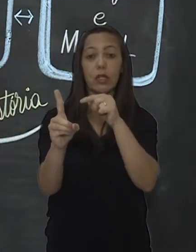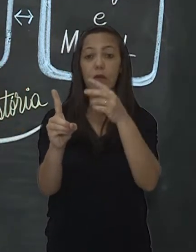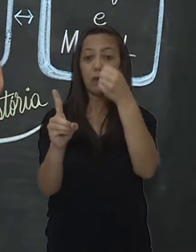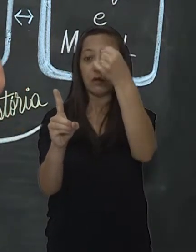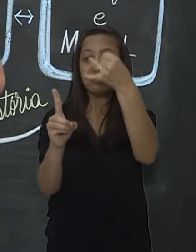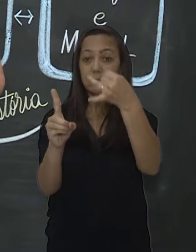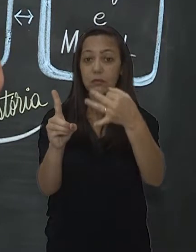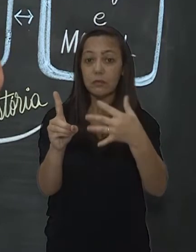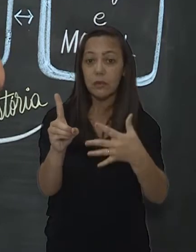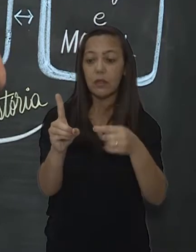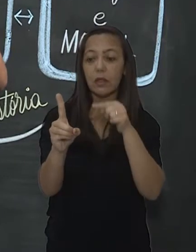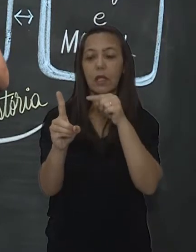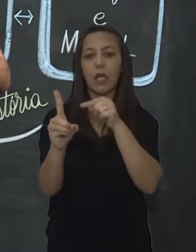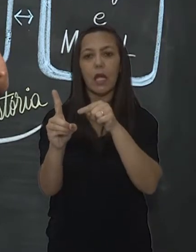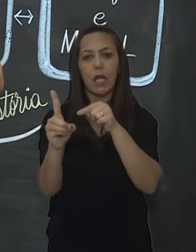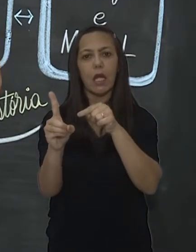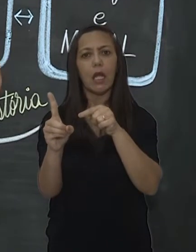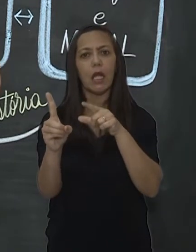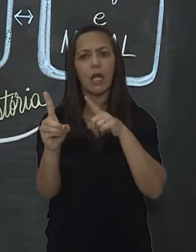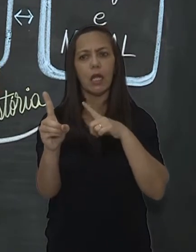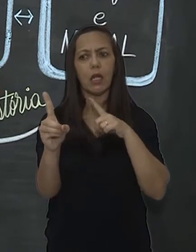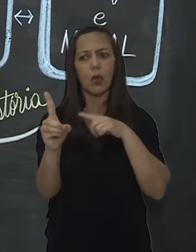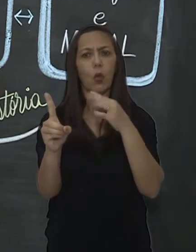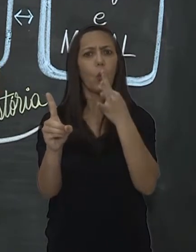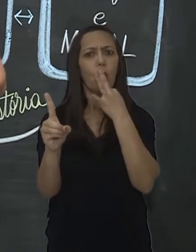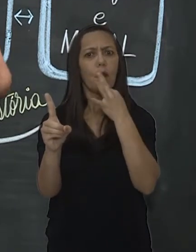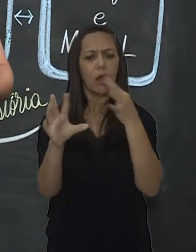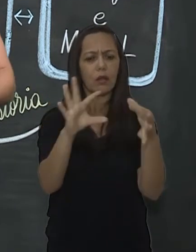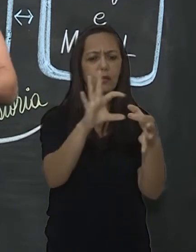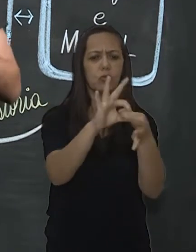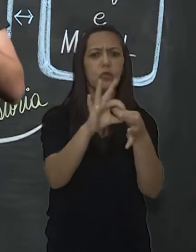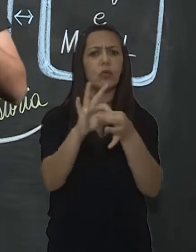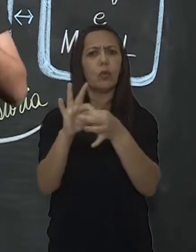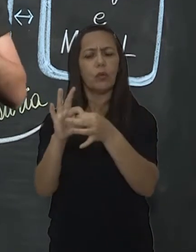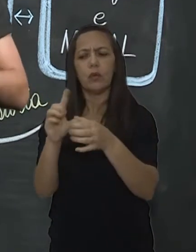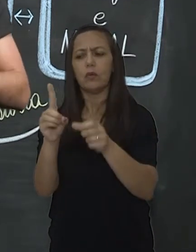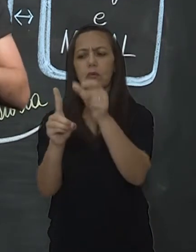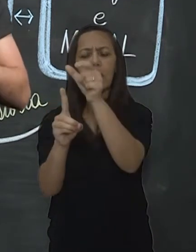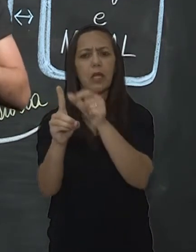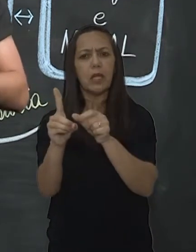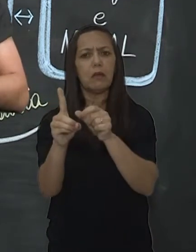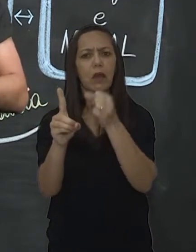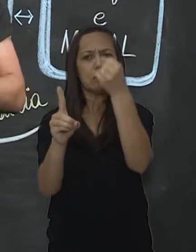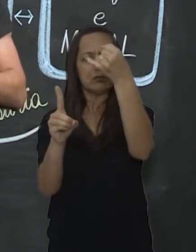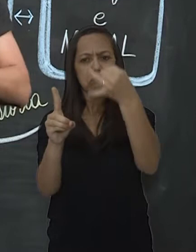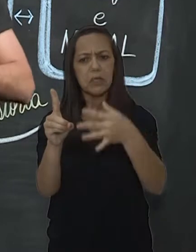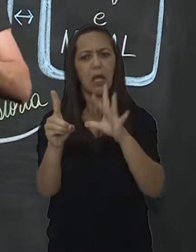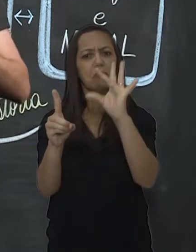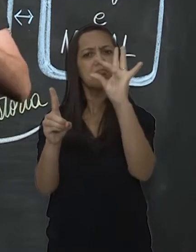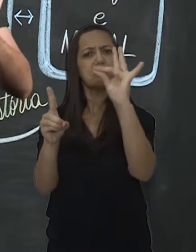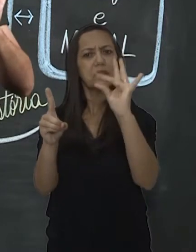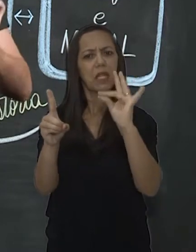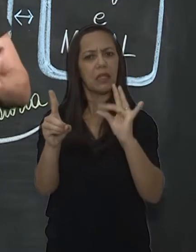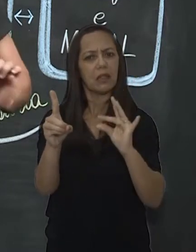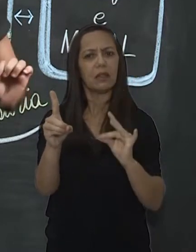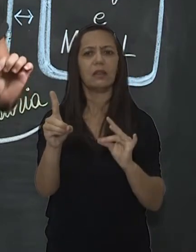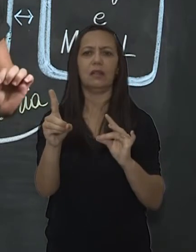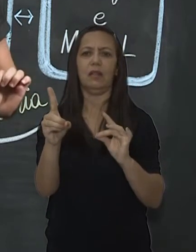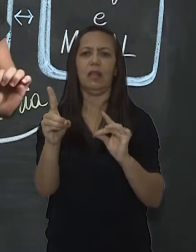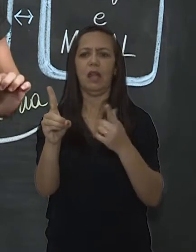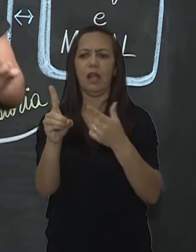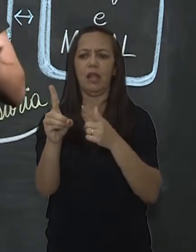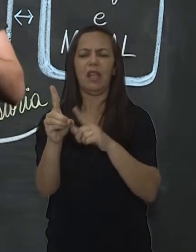aquele personagem domina aquele contexto e vai ter mais propriedade para contar aquela história. Então essa não é uma